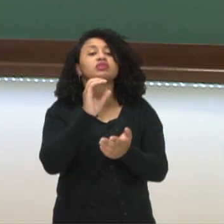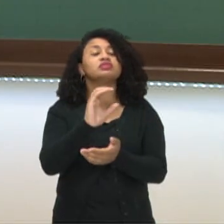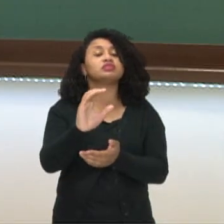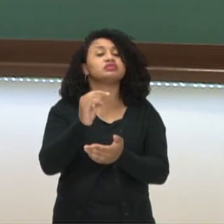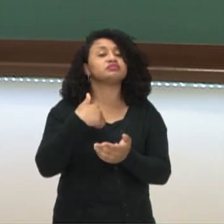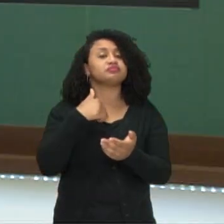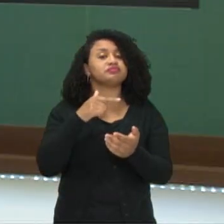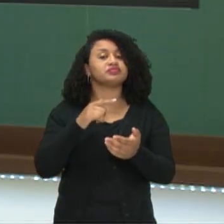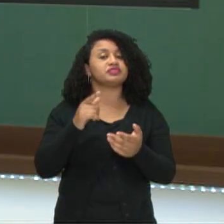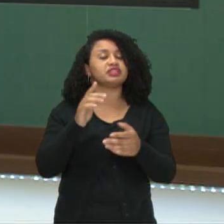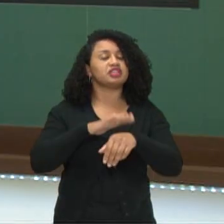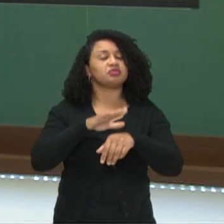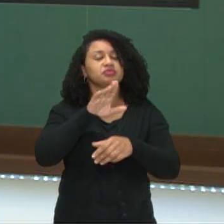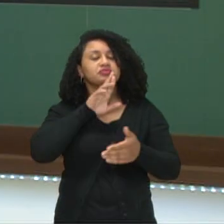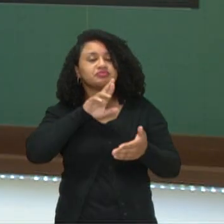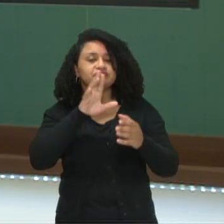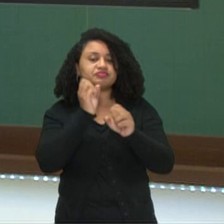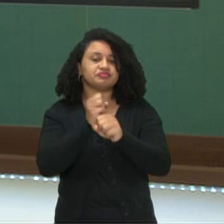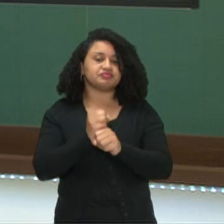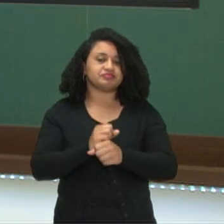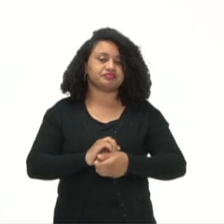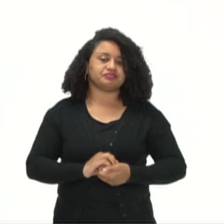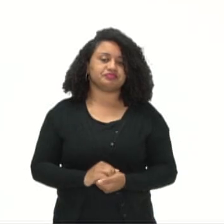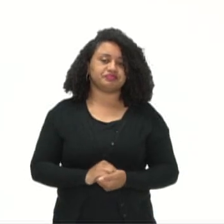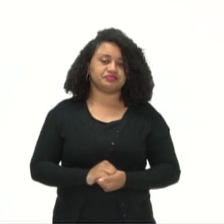capacitor. Tempo para você fazer.